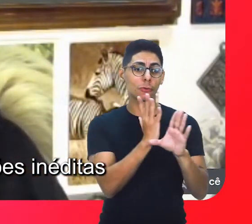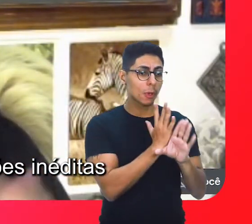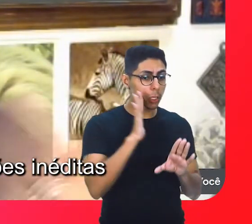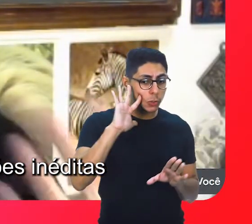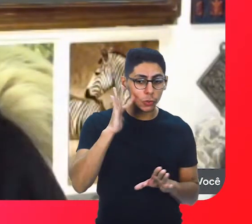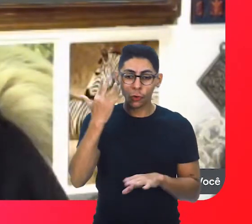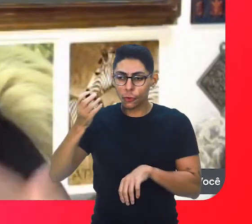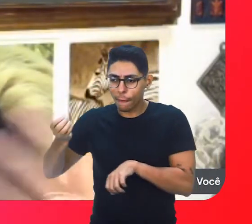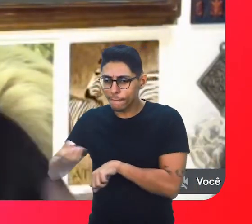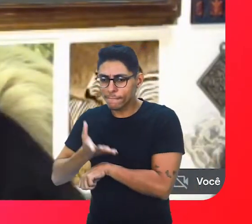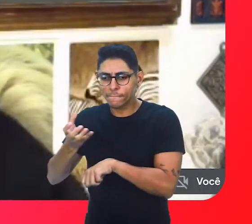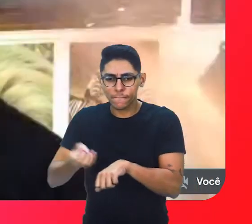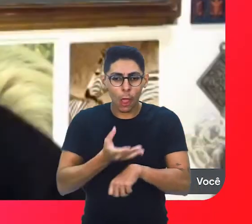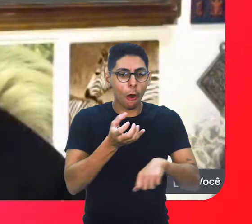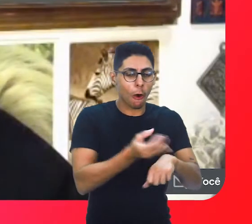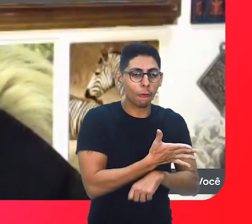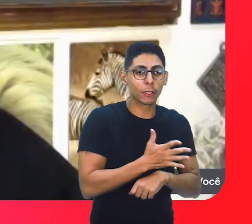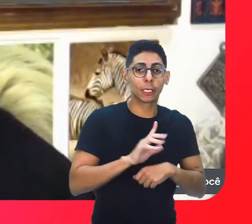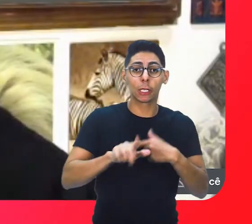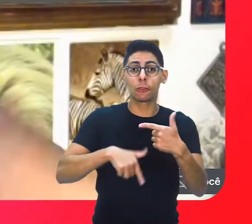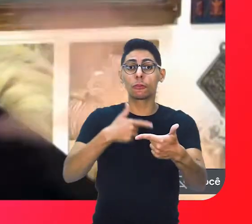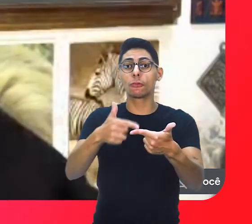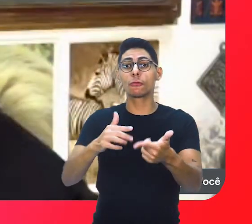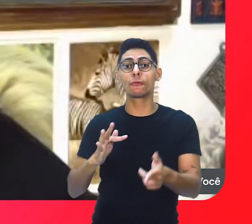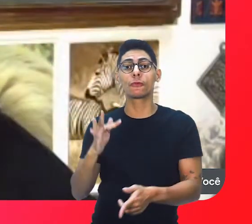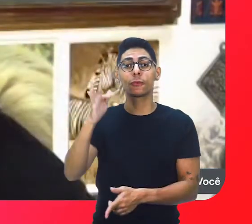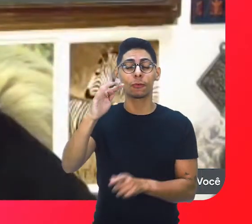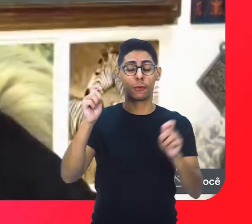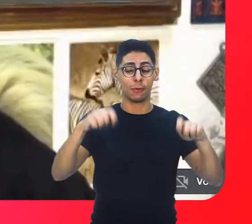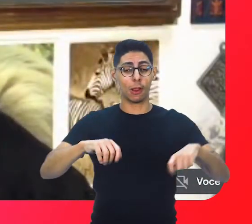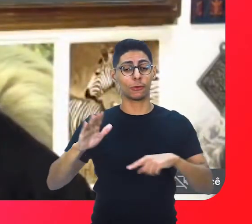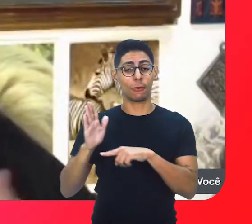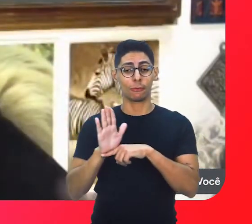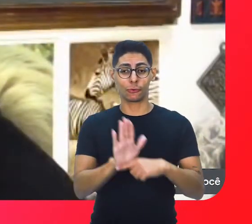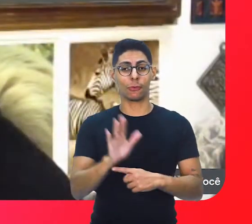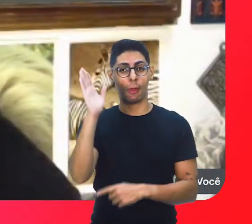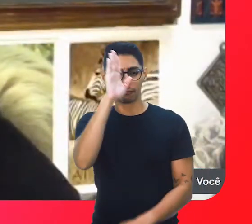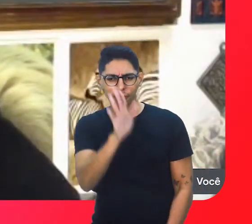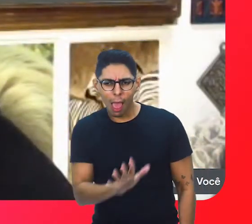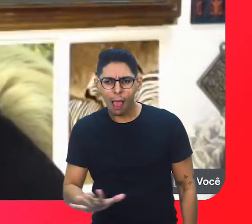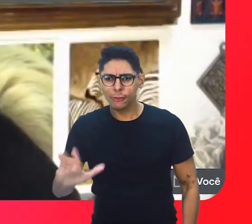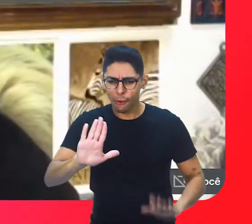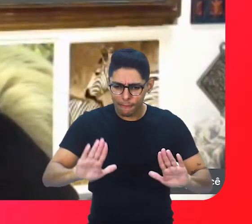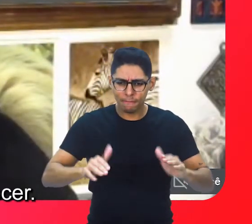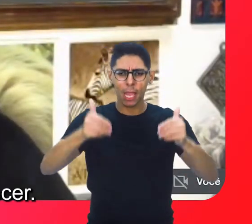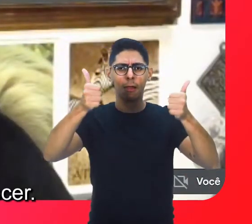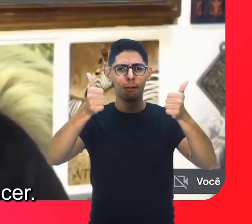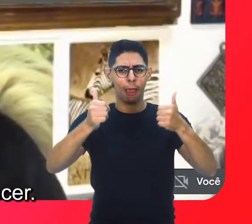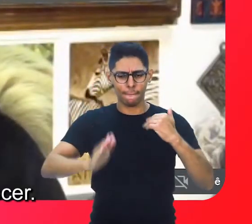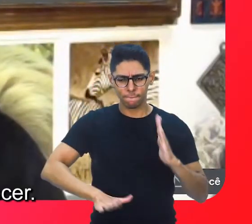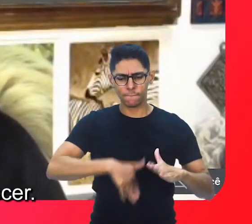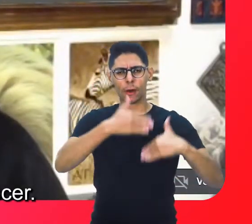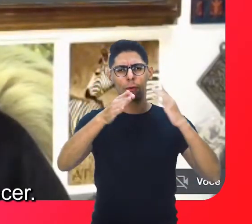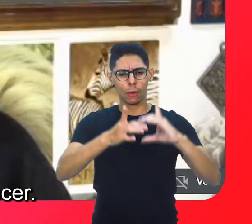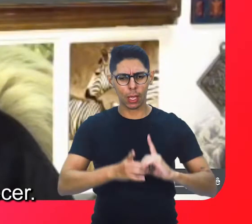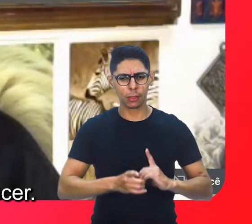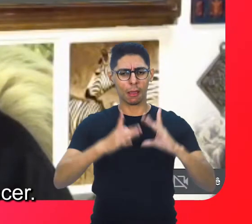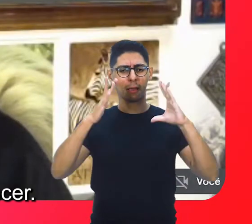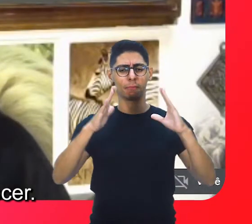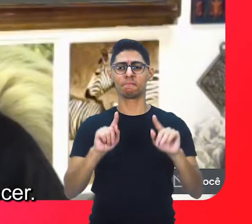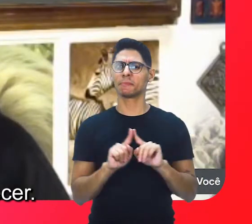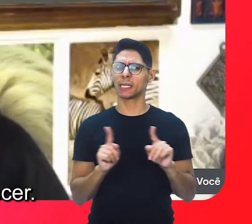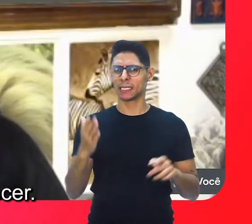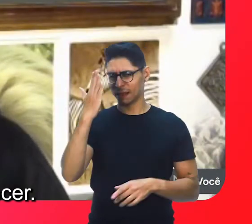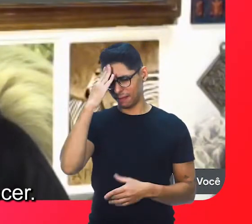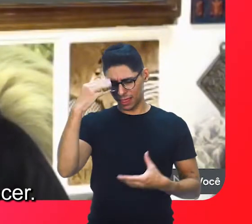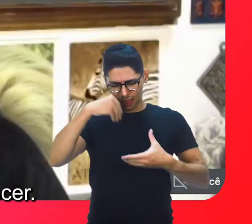vão fazer a nação caminhar, evoluir, se democratizar. E a gente sabe que em casa